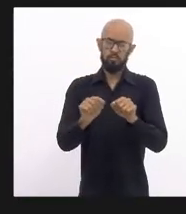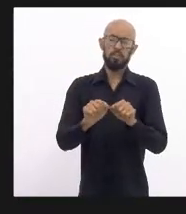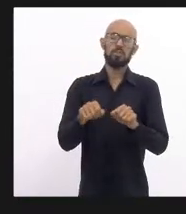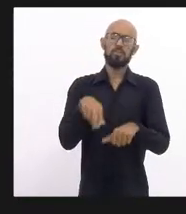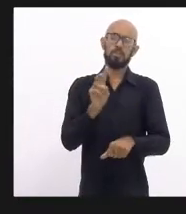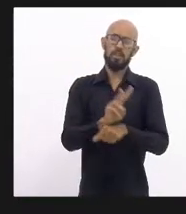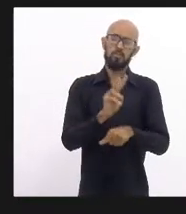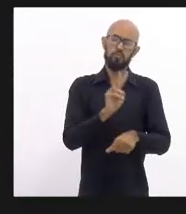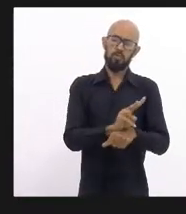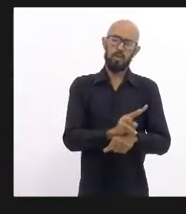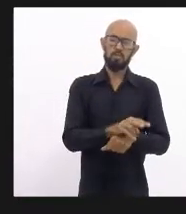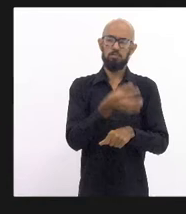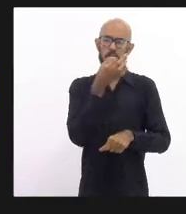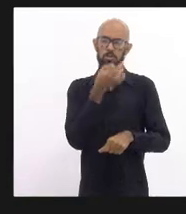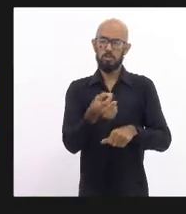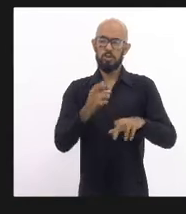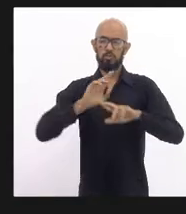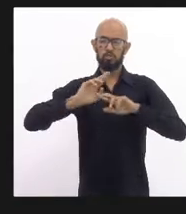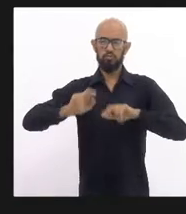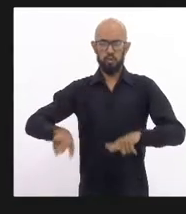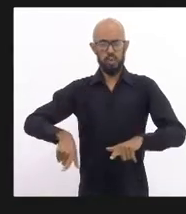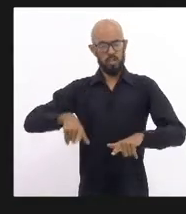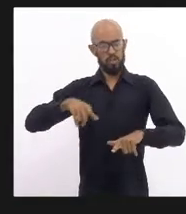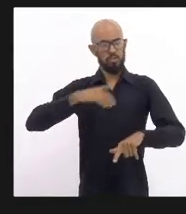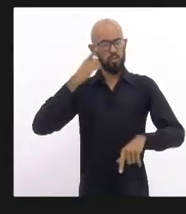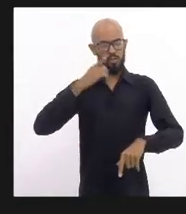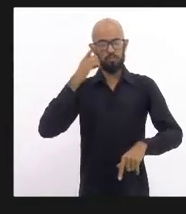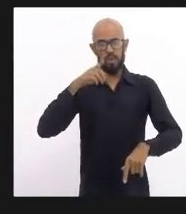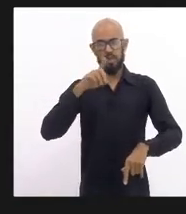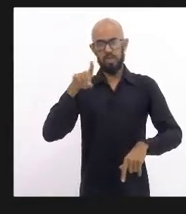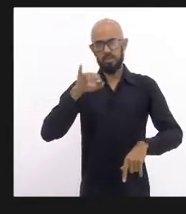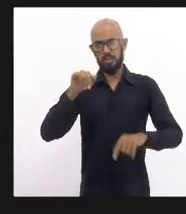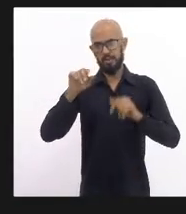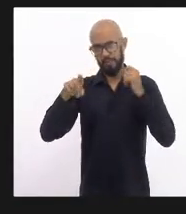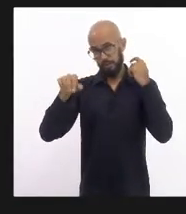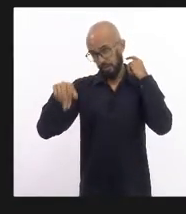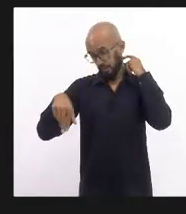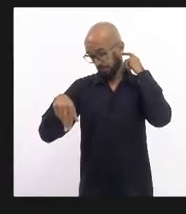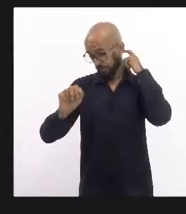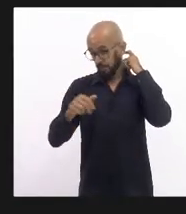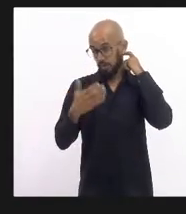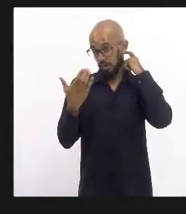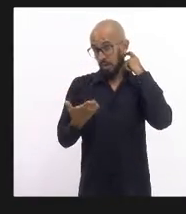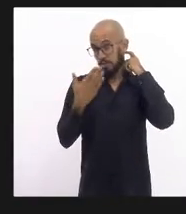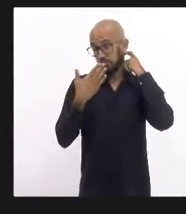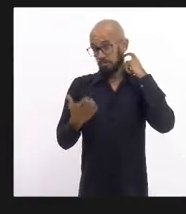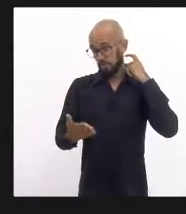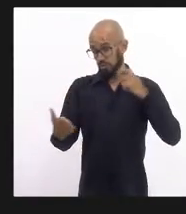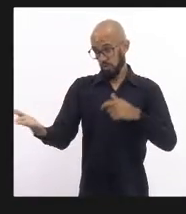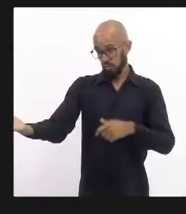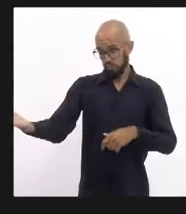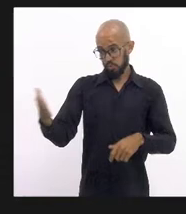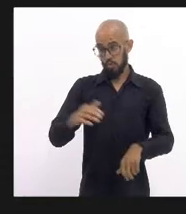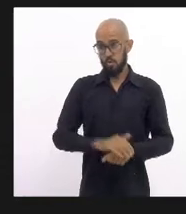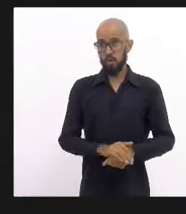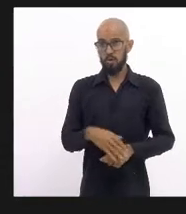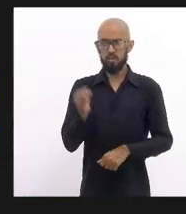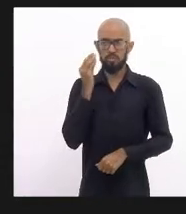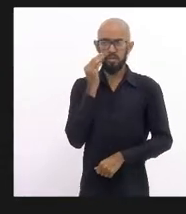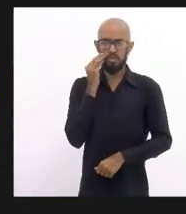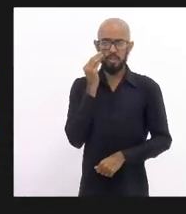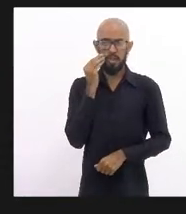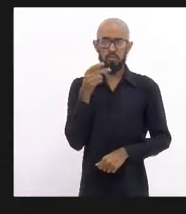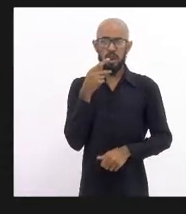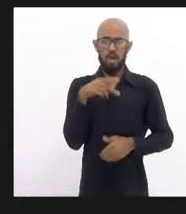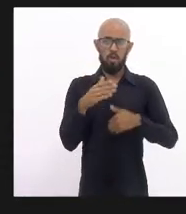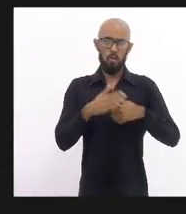defende opinião diversa da autora. Senhor presidente, eu queria pedir, solicitar a vossa excelência, eu tentei falar com a autora